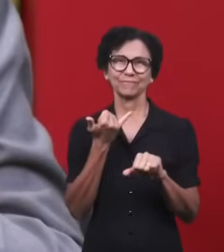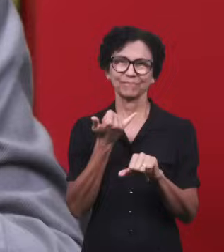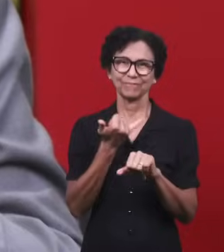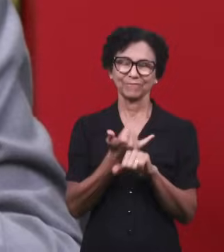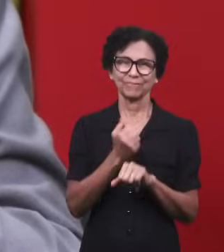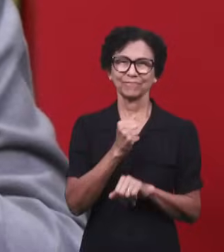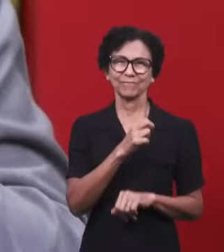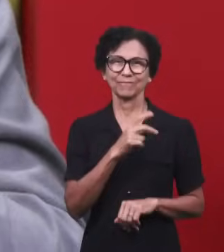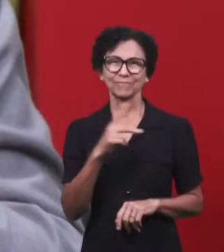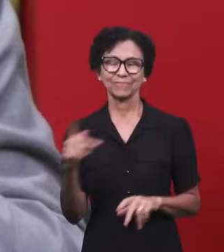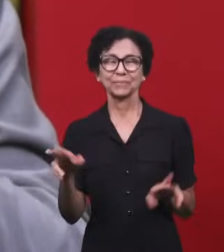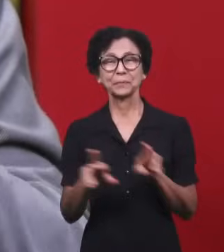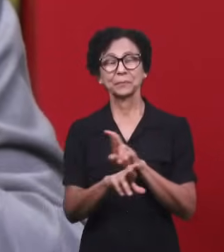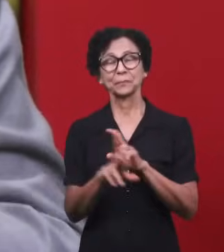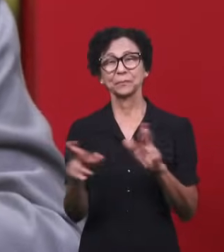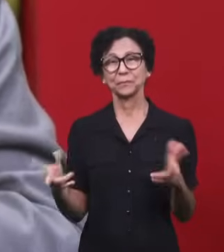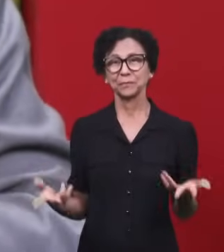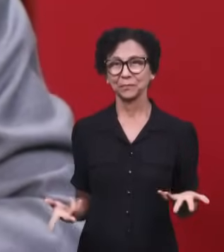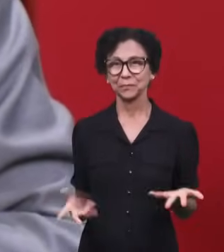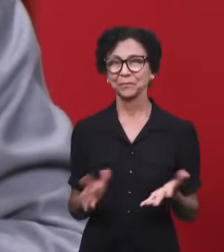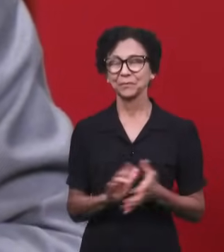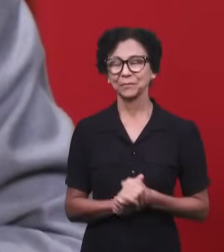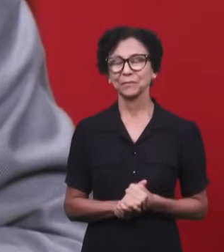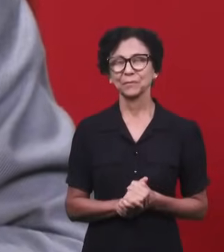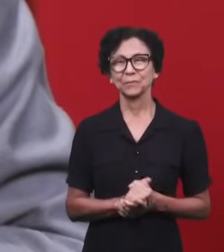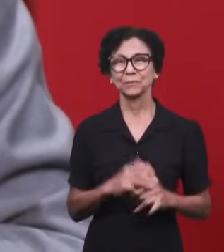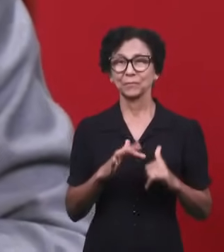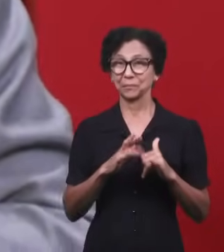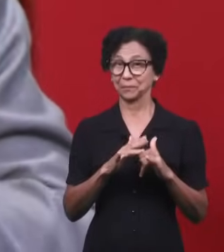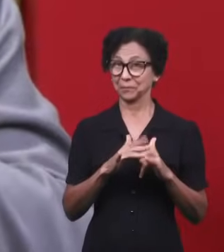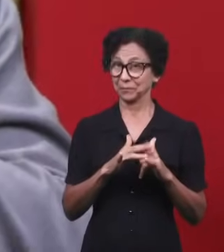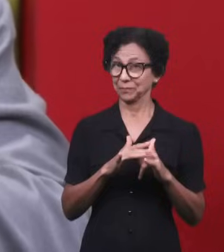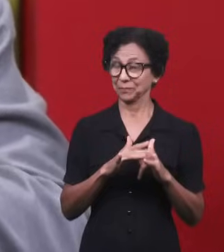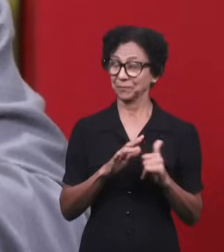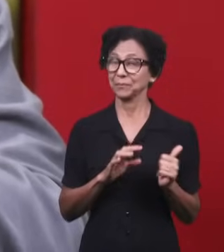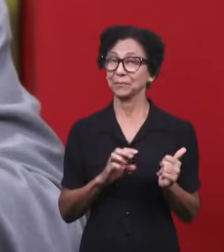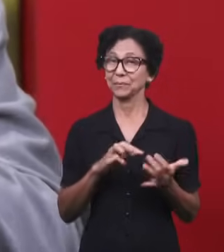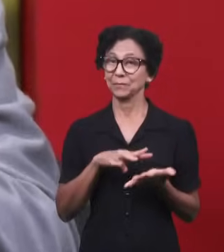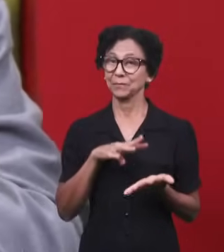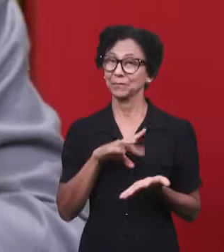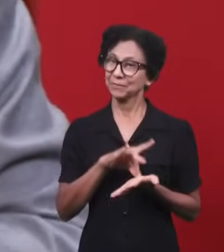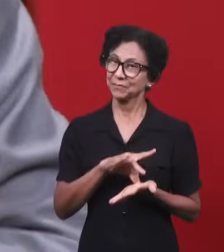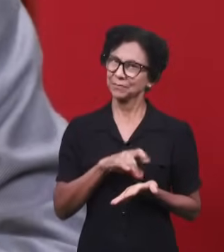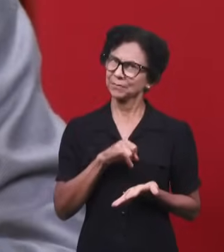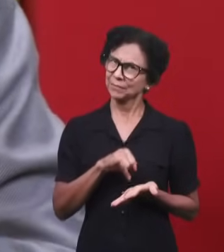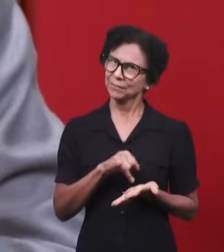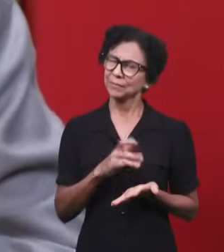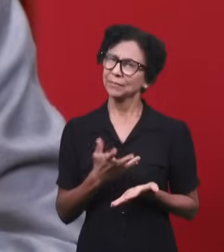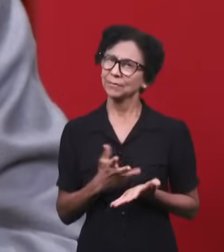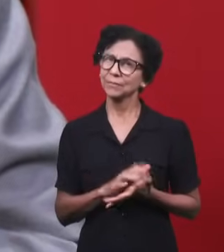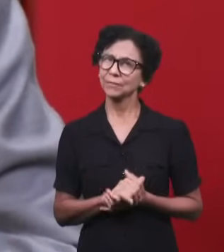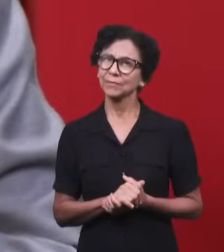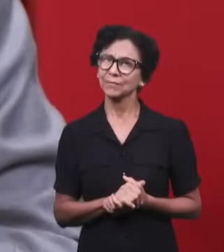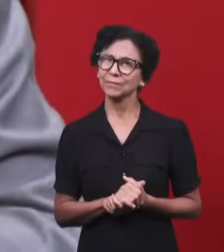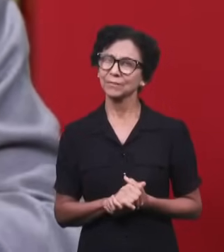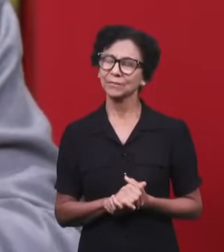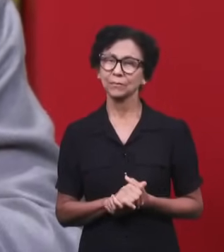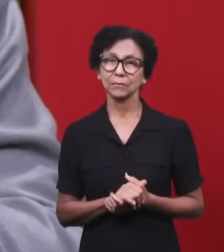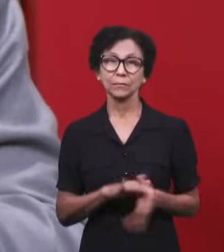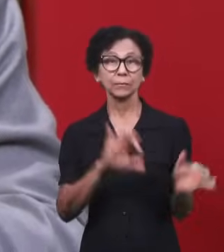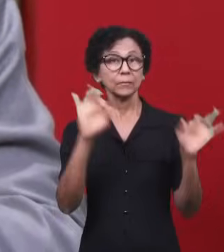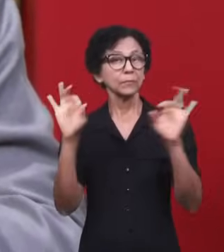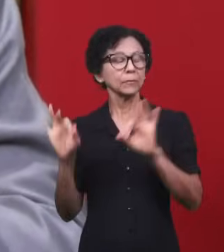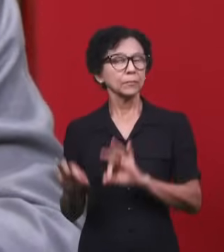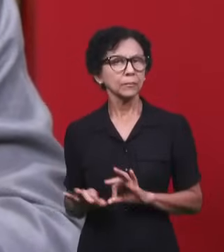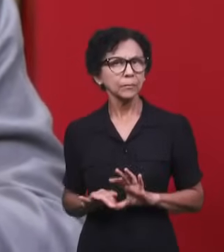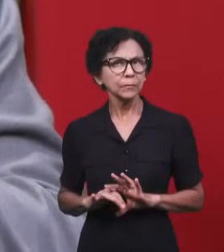plataformas diferentes, inclusive pelo canal da Igreja Cristã Maranata no YouTube. E se por acaso você está no YouTube agora assistindo, não deixe logo agora no